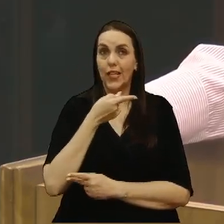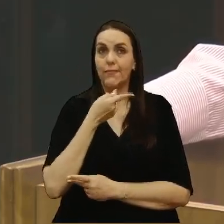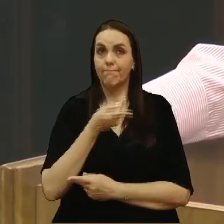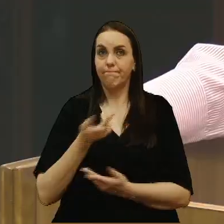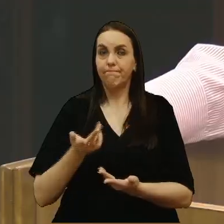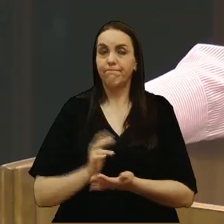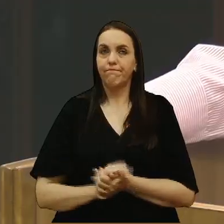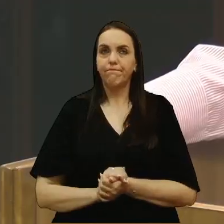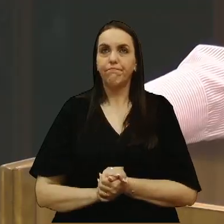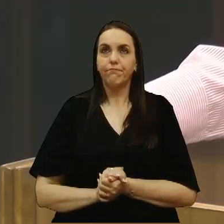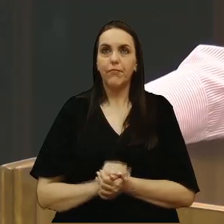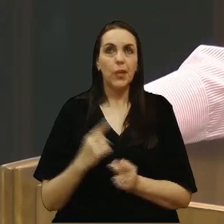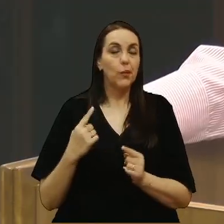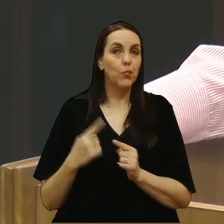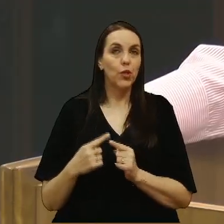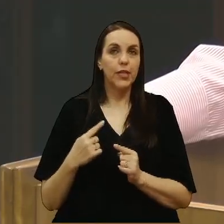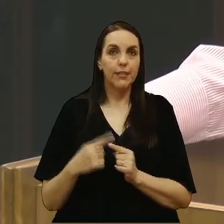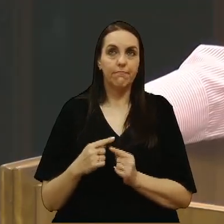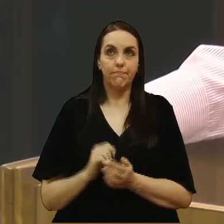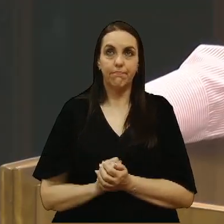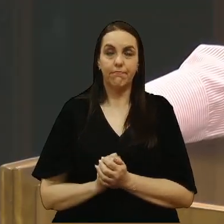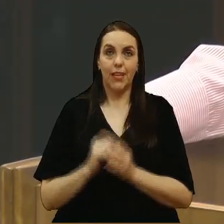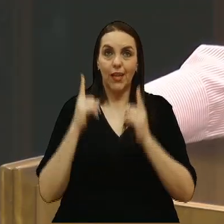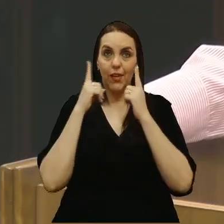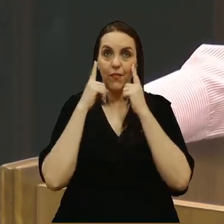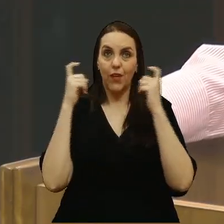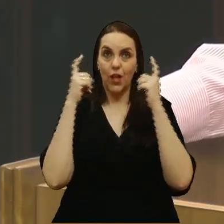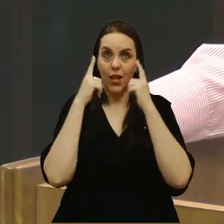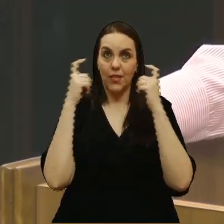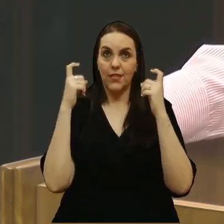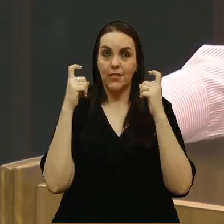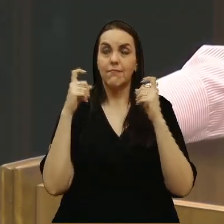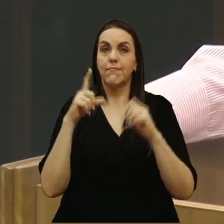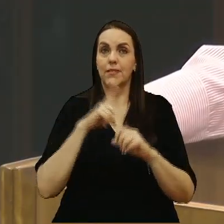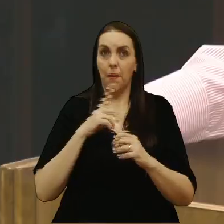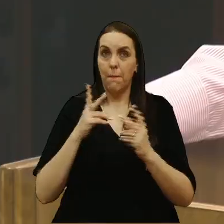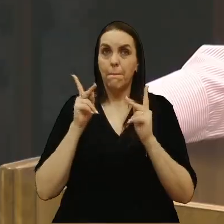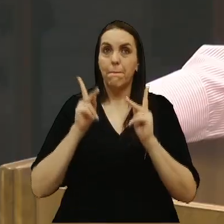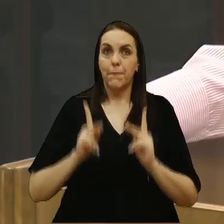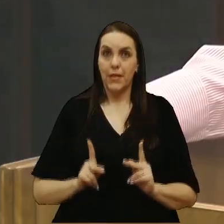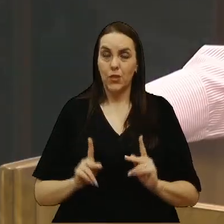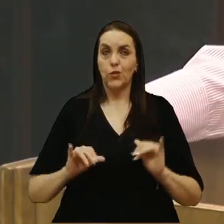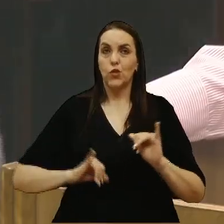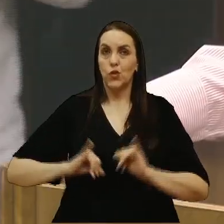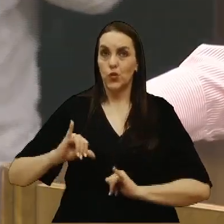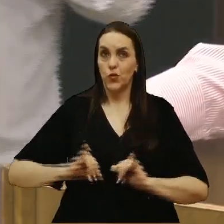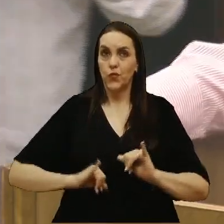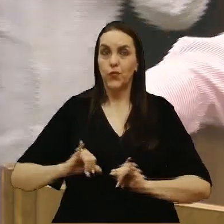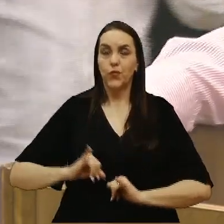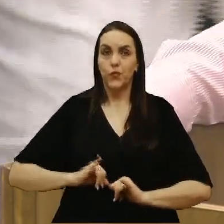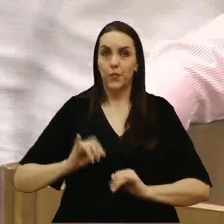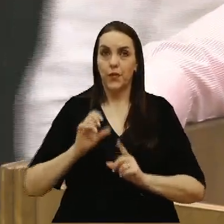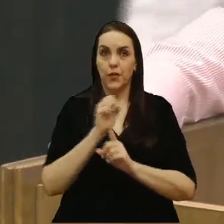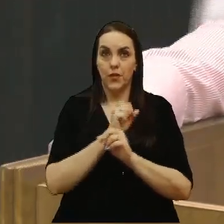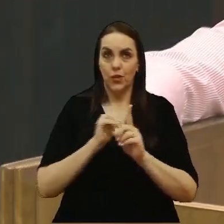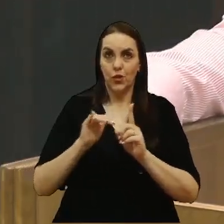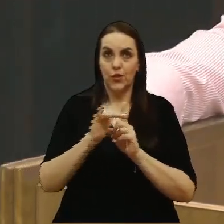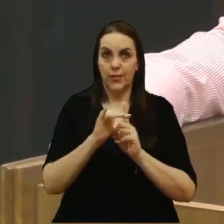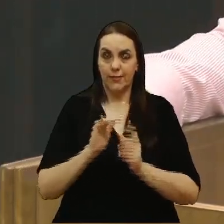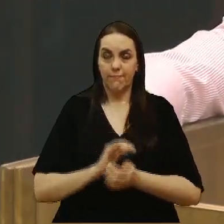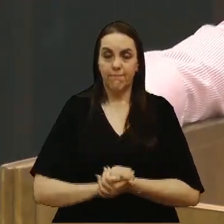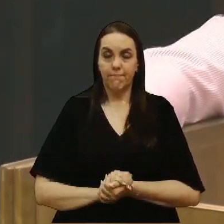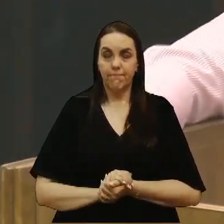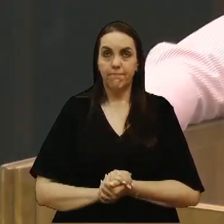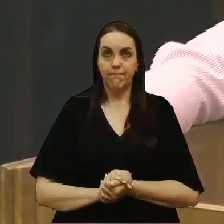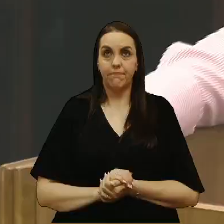difícil, porque ele trata da violência que muitas pessoas sofrem na nossa sociedade. E,